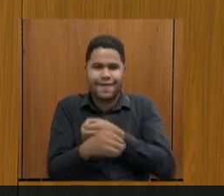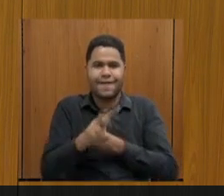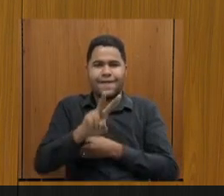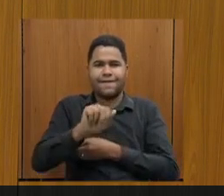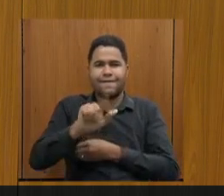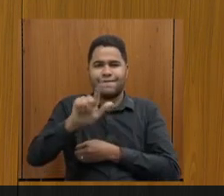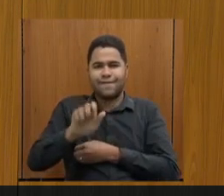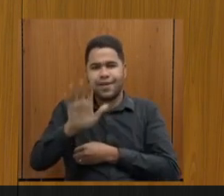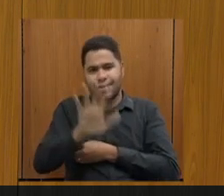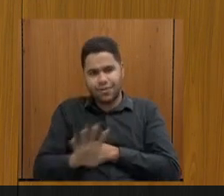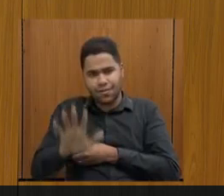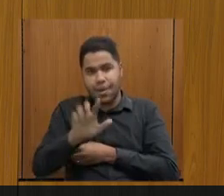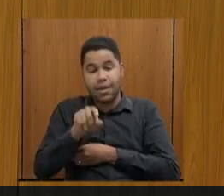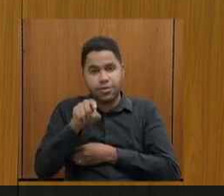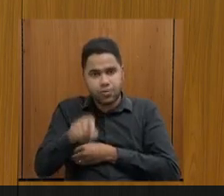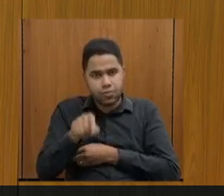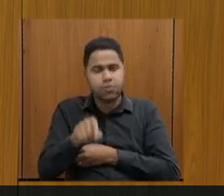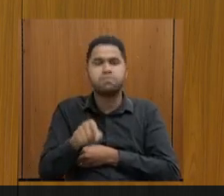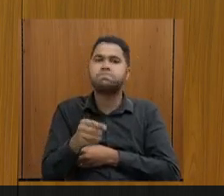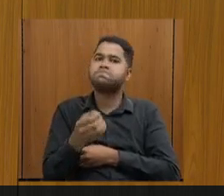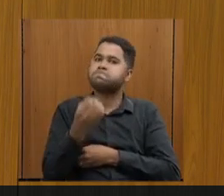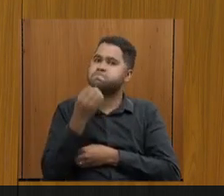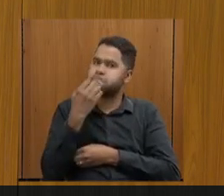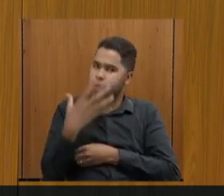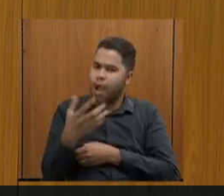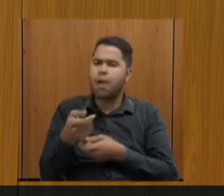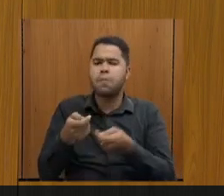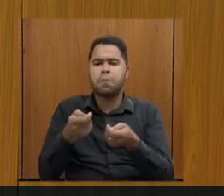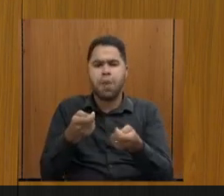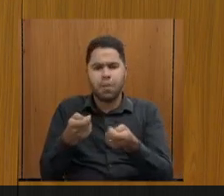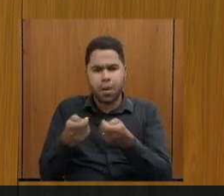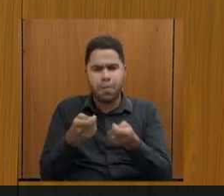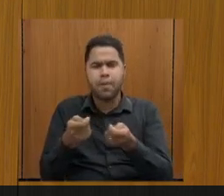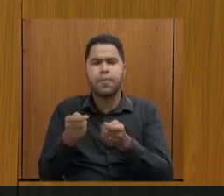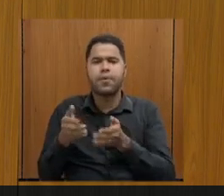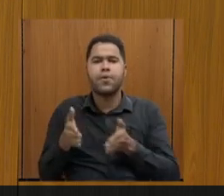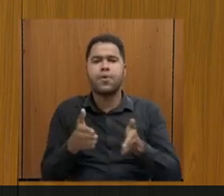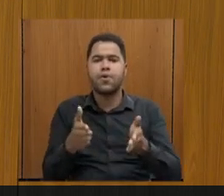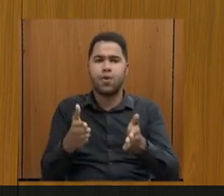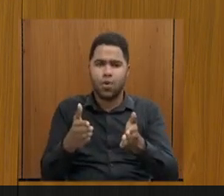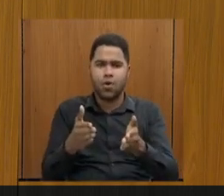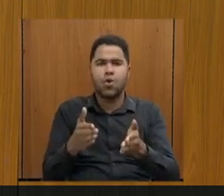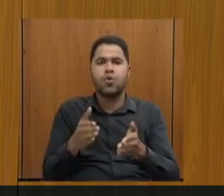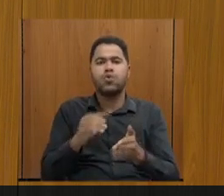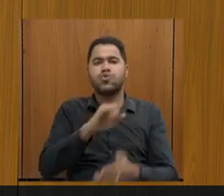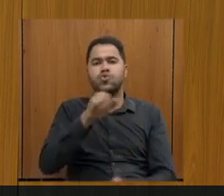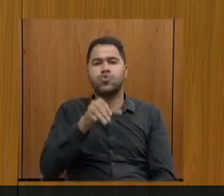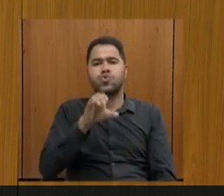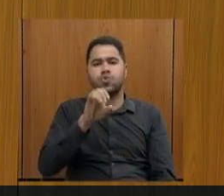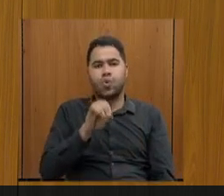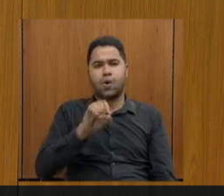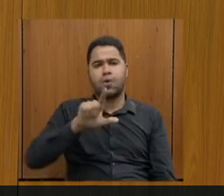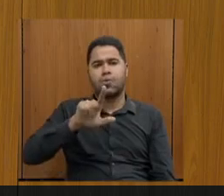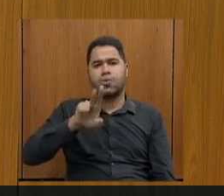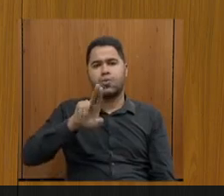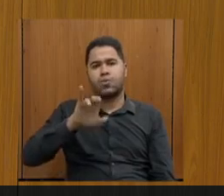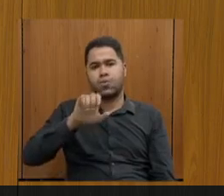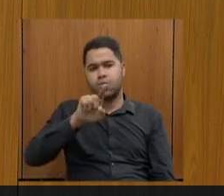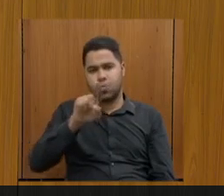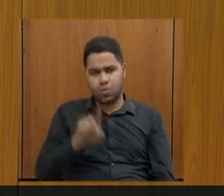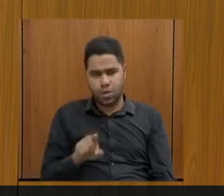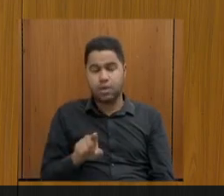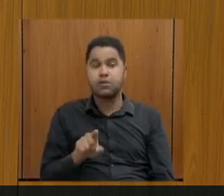Aço e agência está sendo muito bem digerida conduzida pelo Dr João Luiz que está realizando